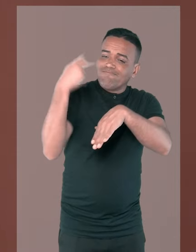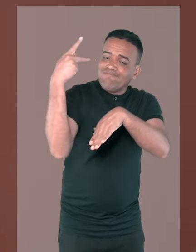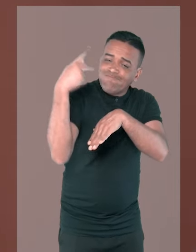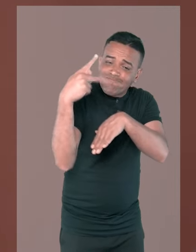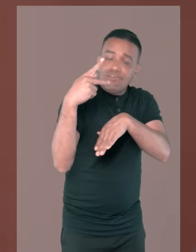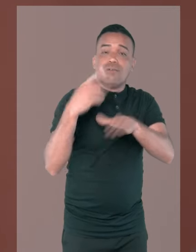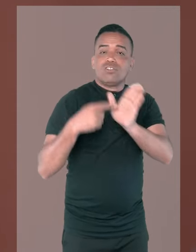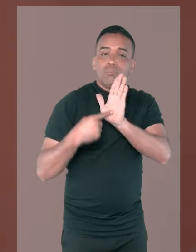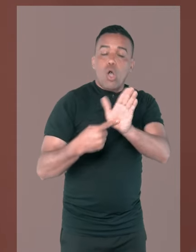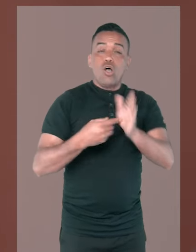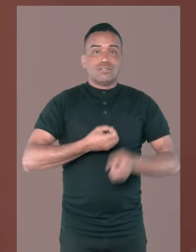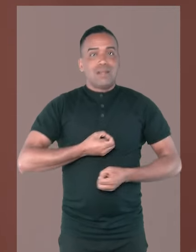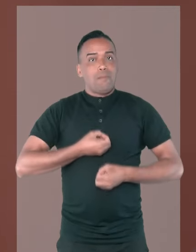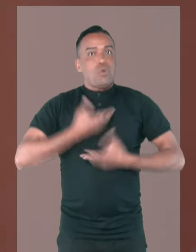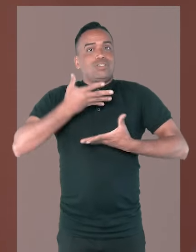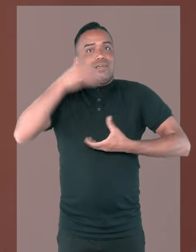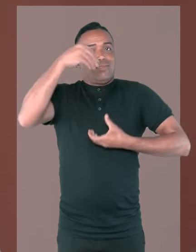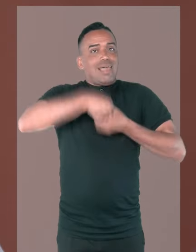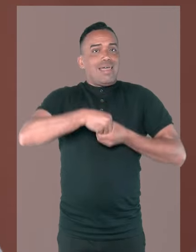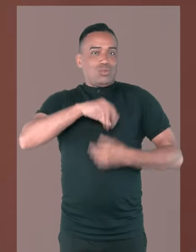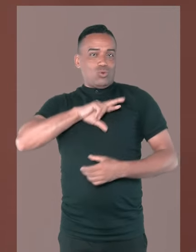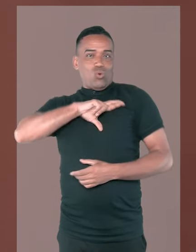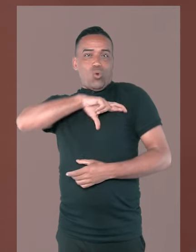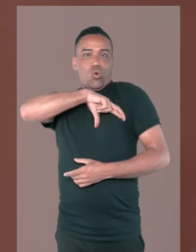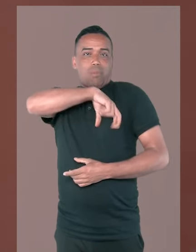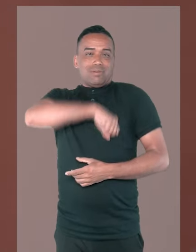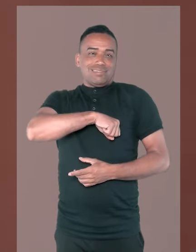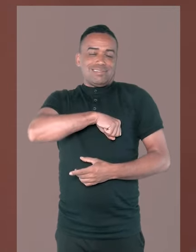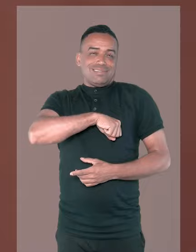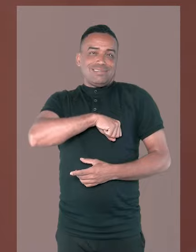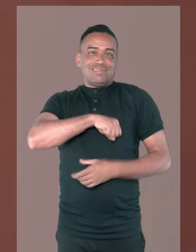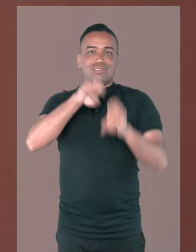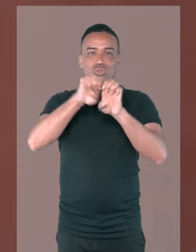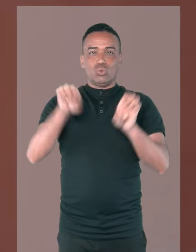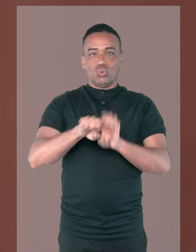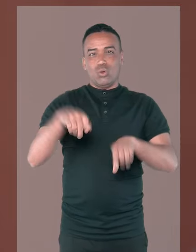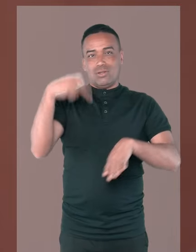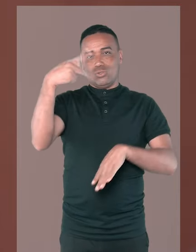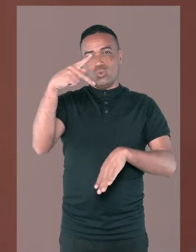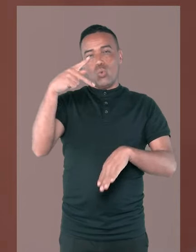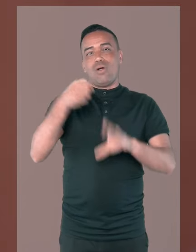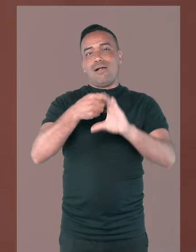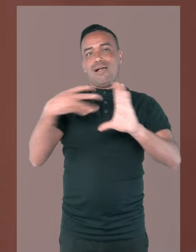você trabalha com a poesia dentro do seu romance. E aí tem